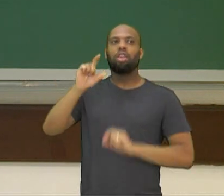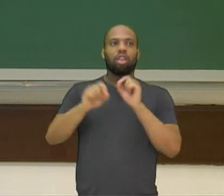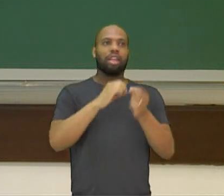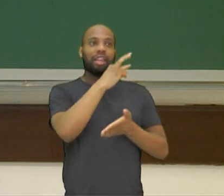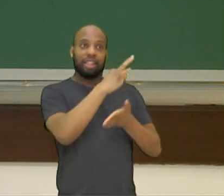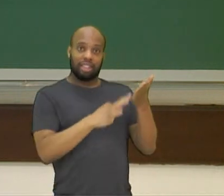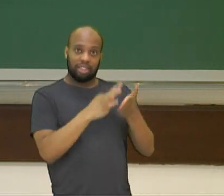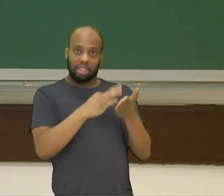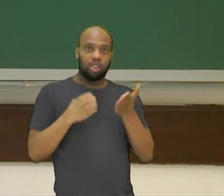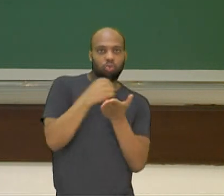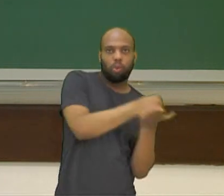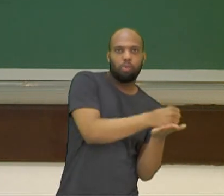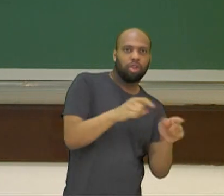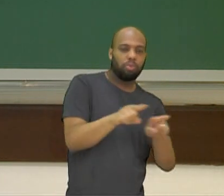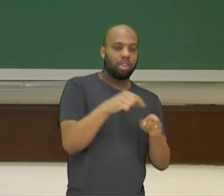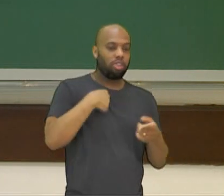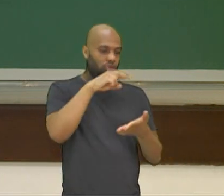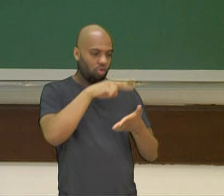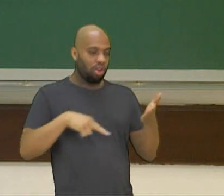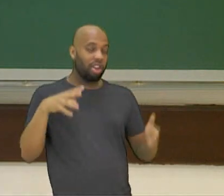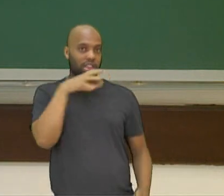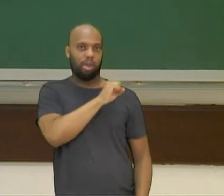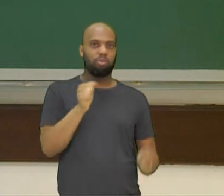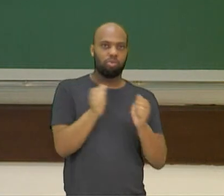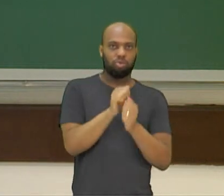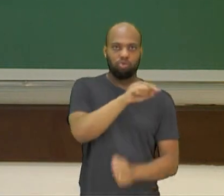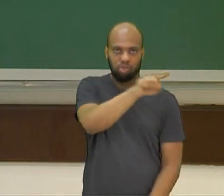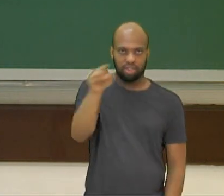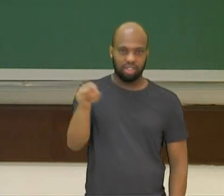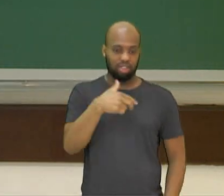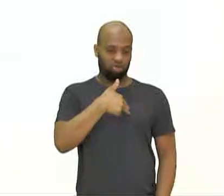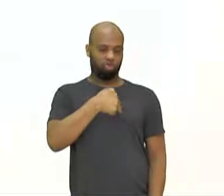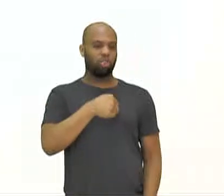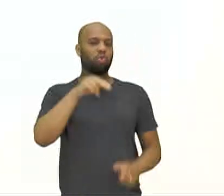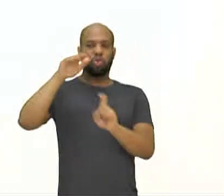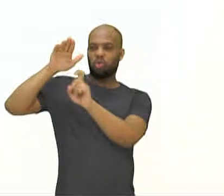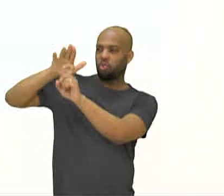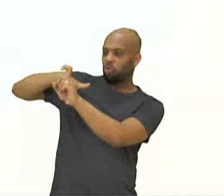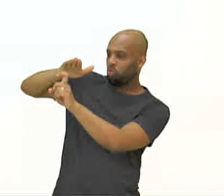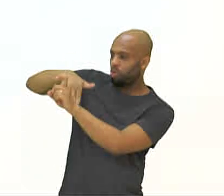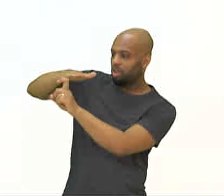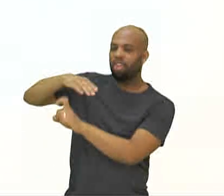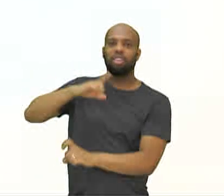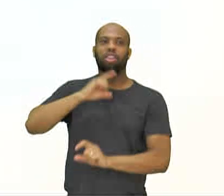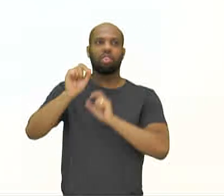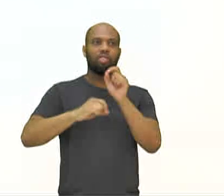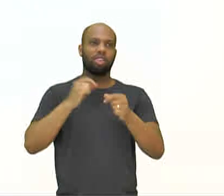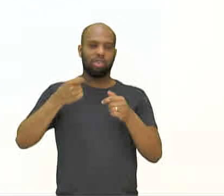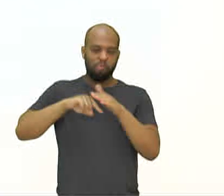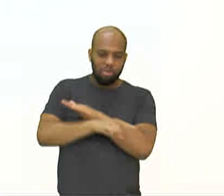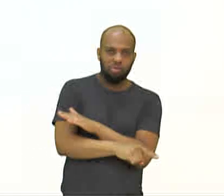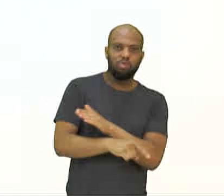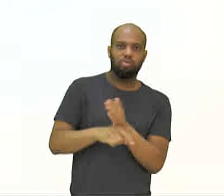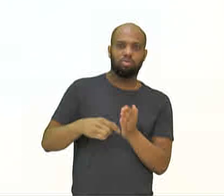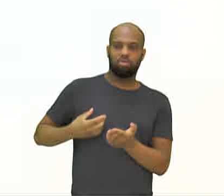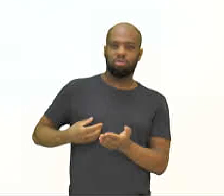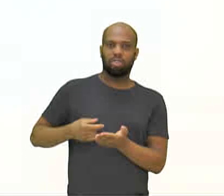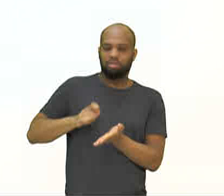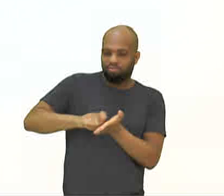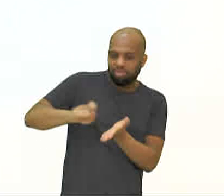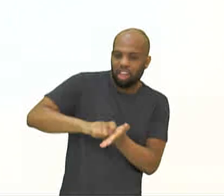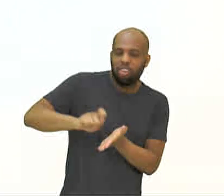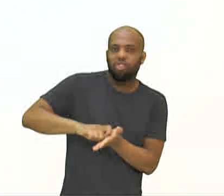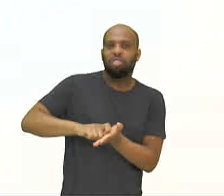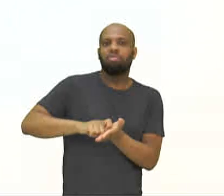tem um texto de apoio que eu vou ler rapidinho aqui com vocês, né? Getúlio, o mito. Uma intensa bibliografia foi produzida pela